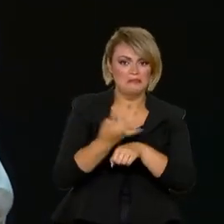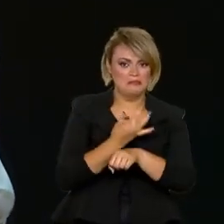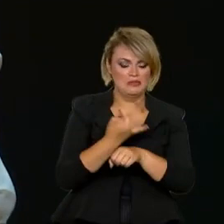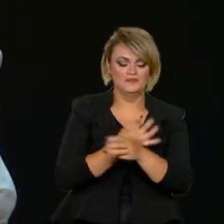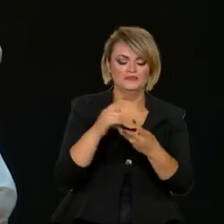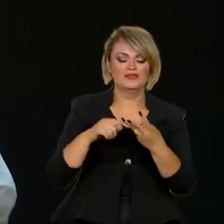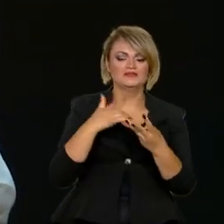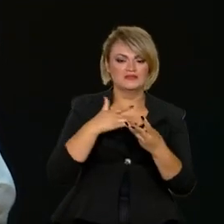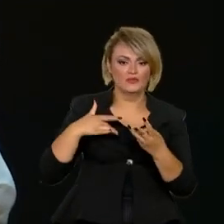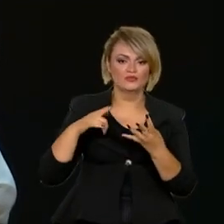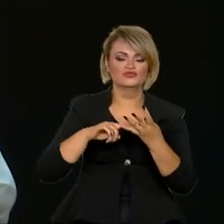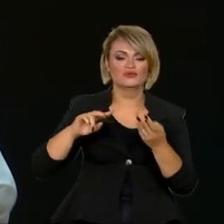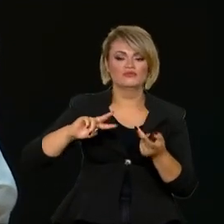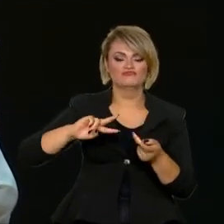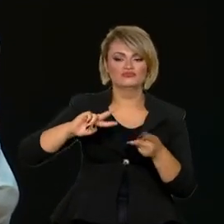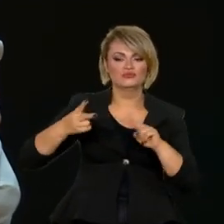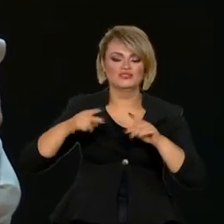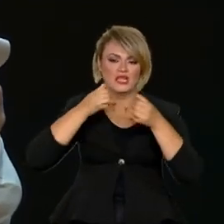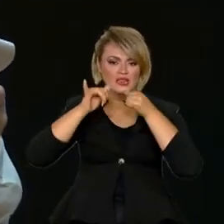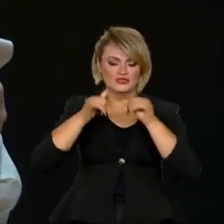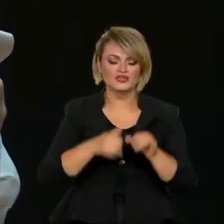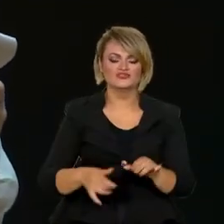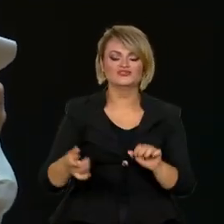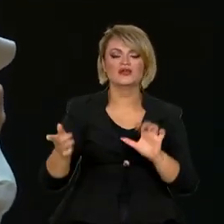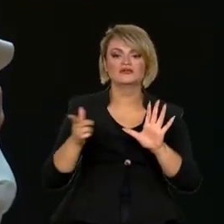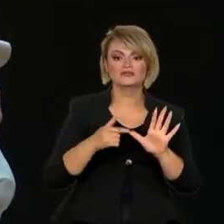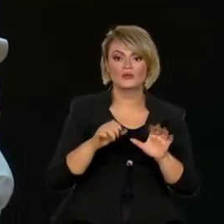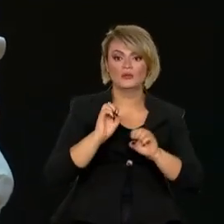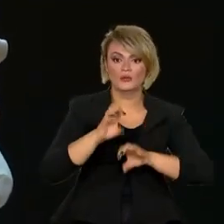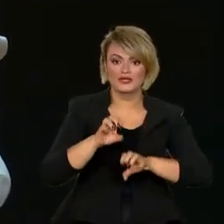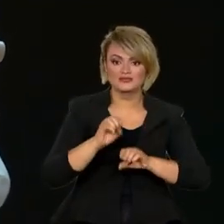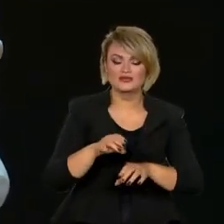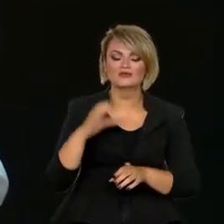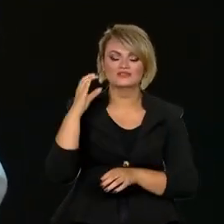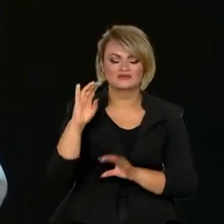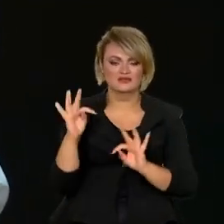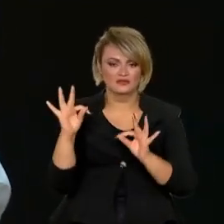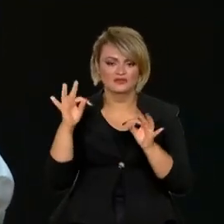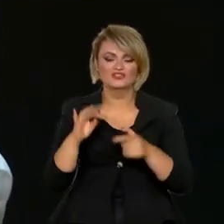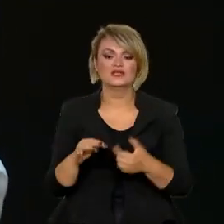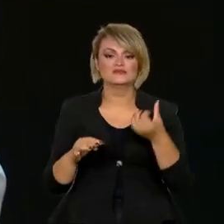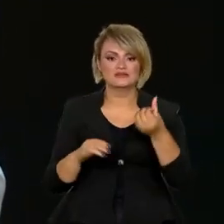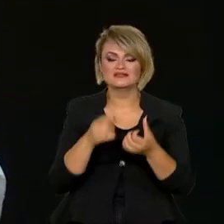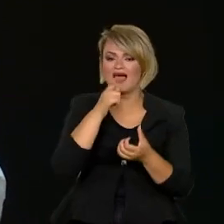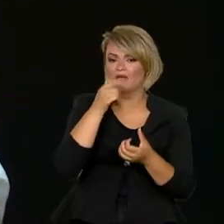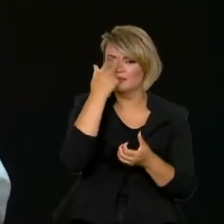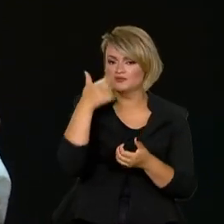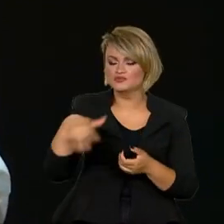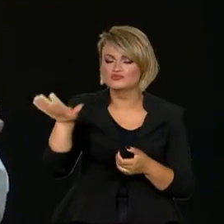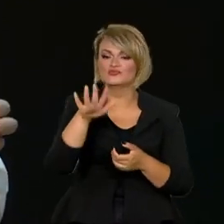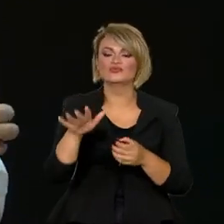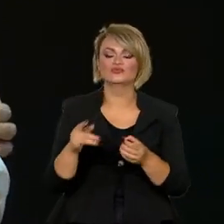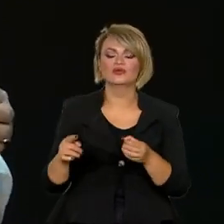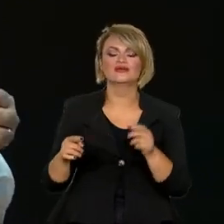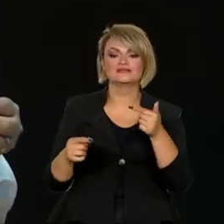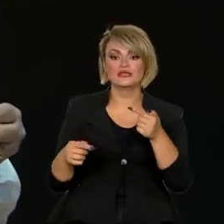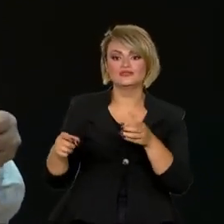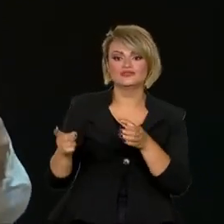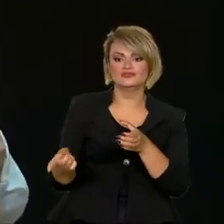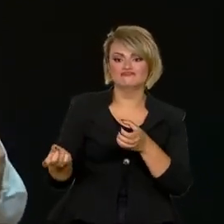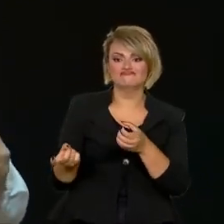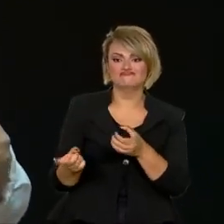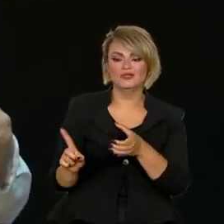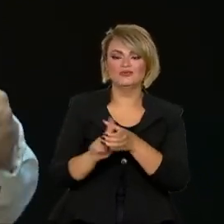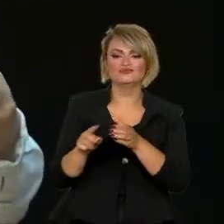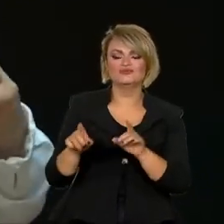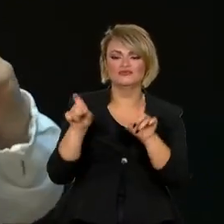resilientes, saúde, transição e segurança energética, educação, ciência e tecnologia, água para todos, inclusão digital e